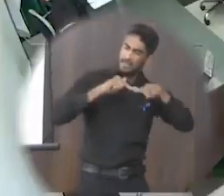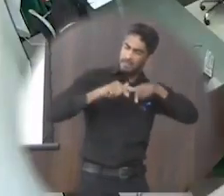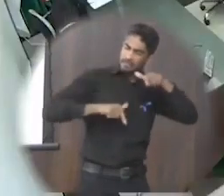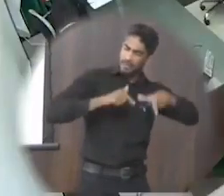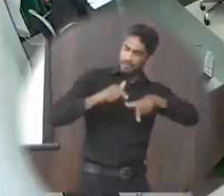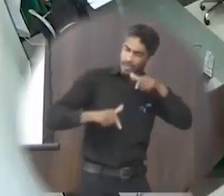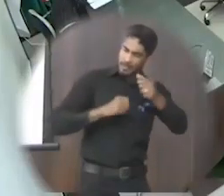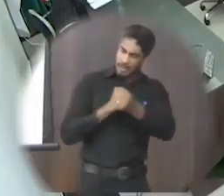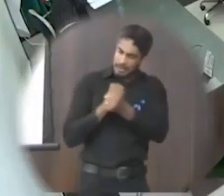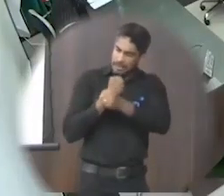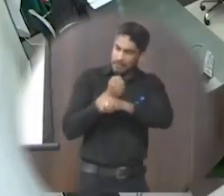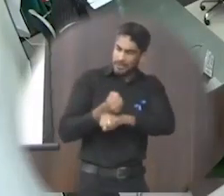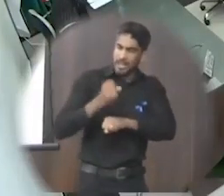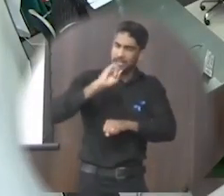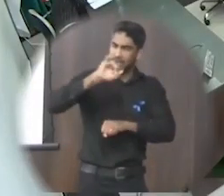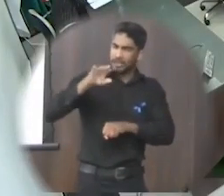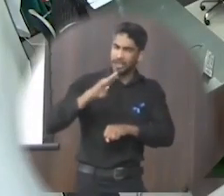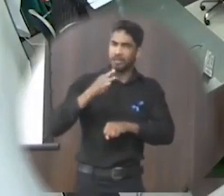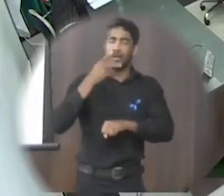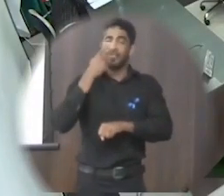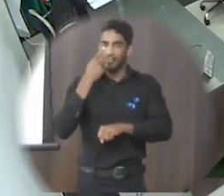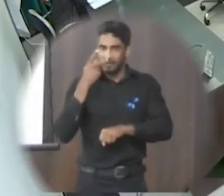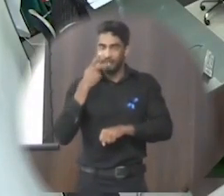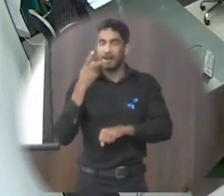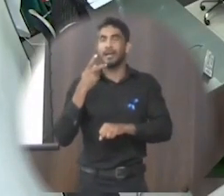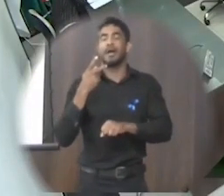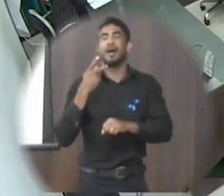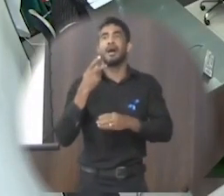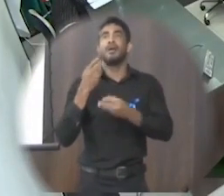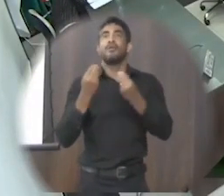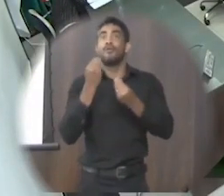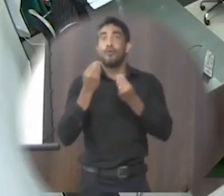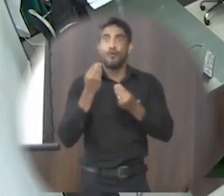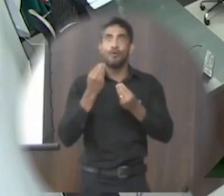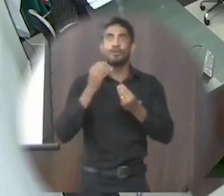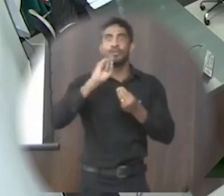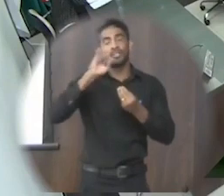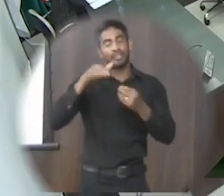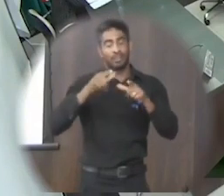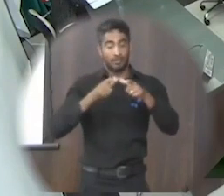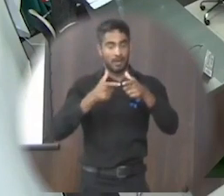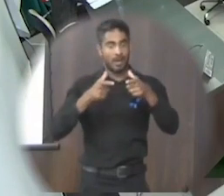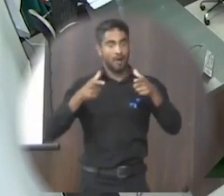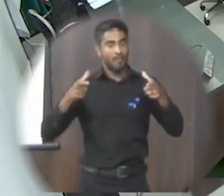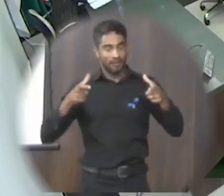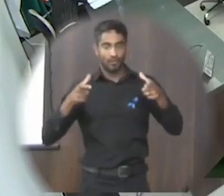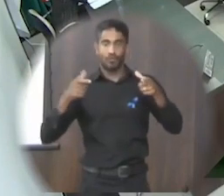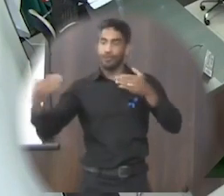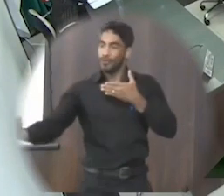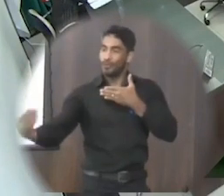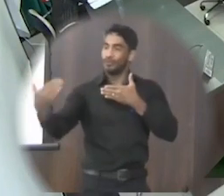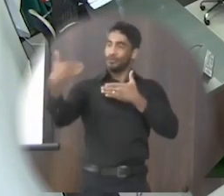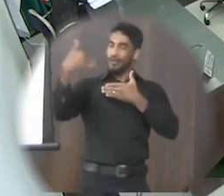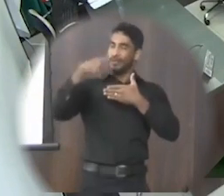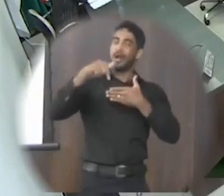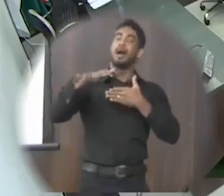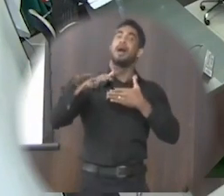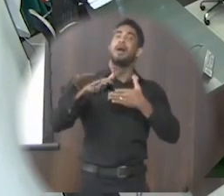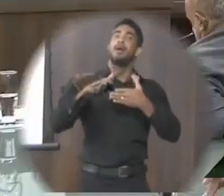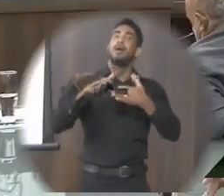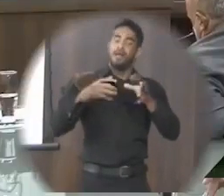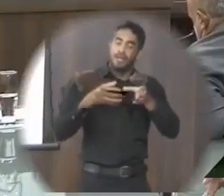em Janaúba, e dizer o quanto Janaúba ganhou com a chegada dessa corporação aqui em